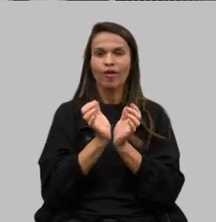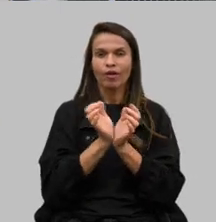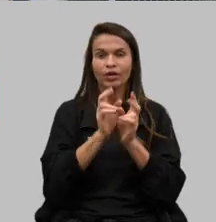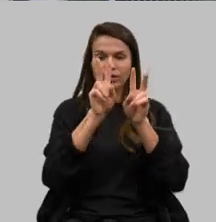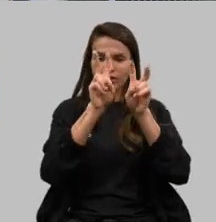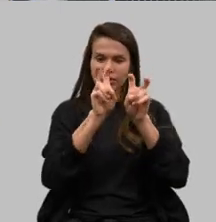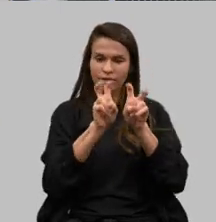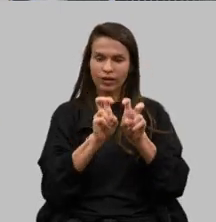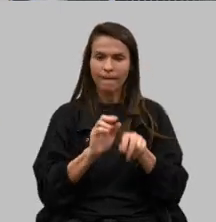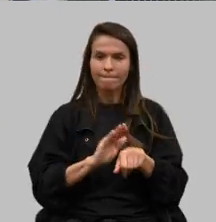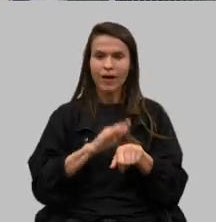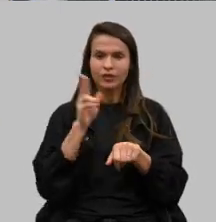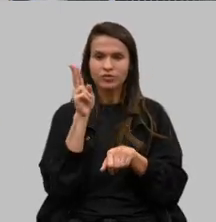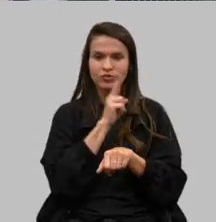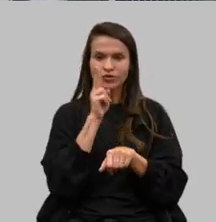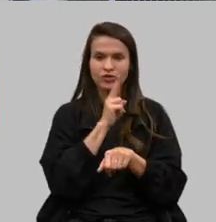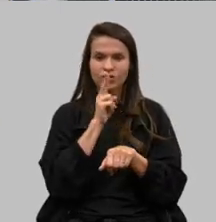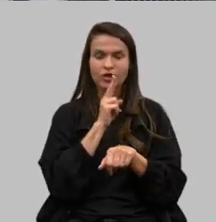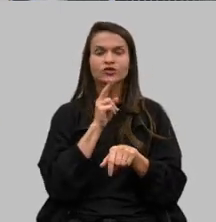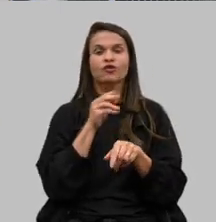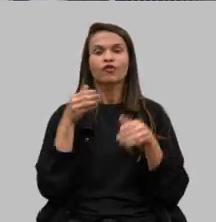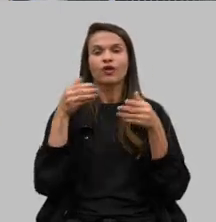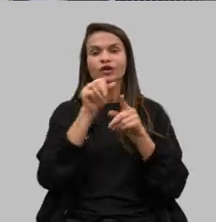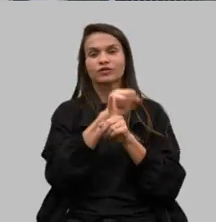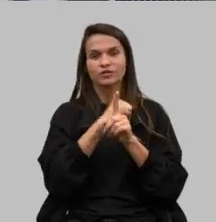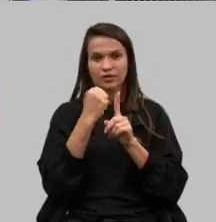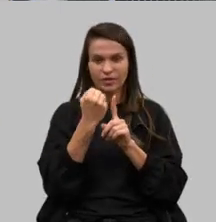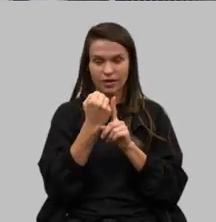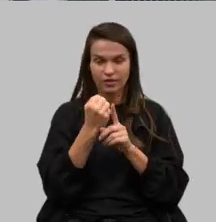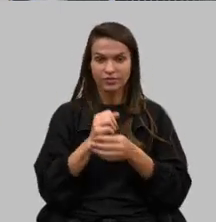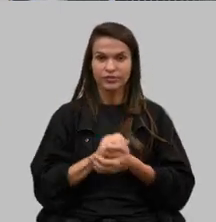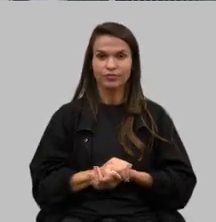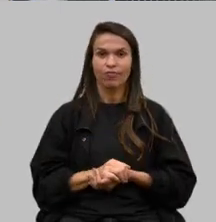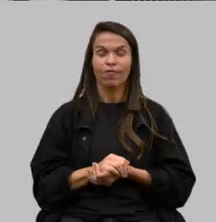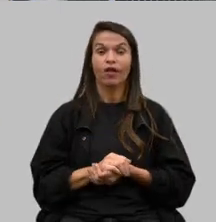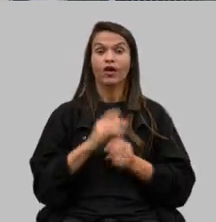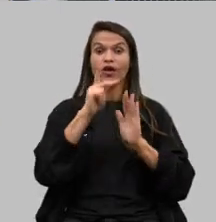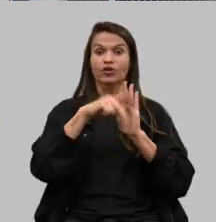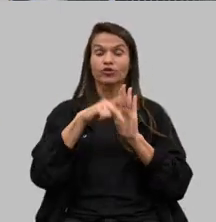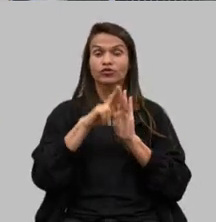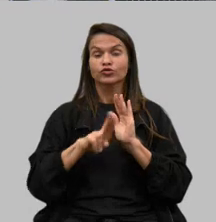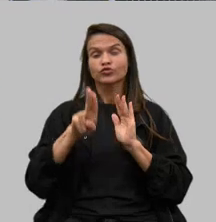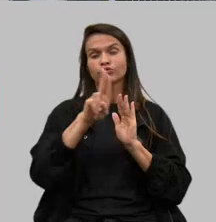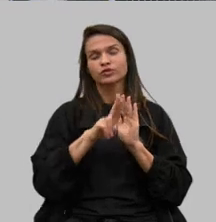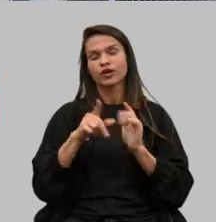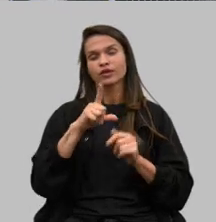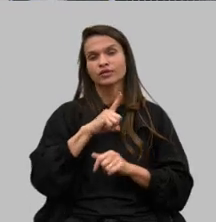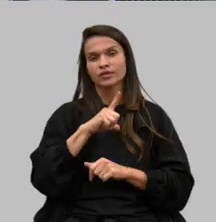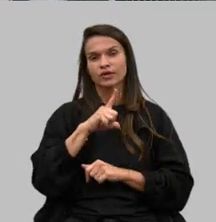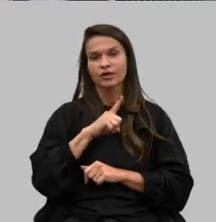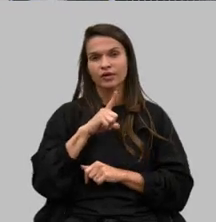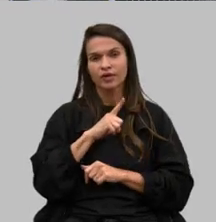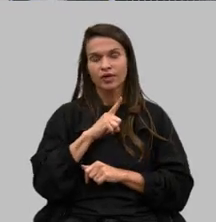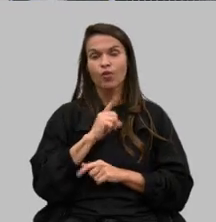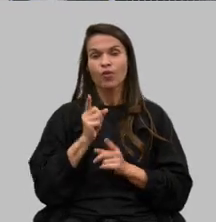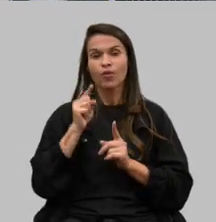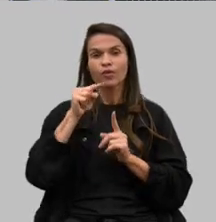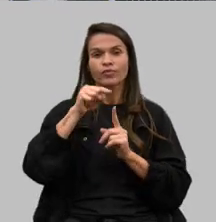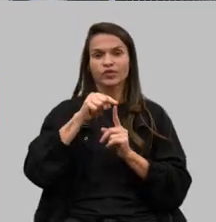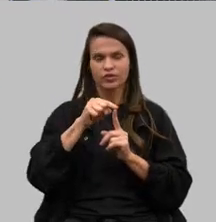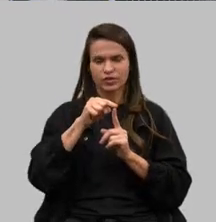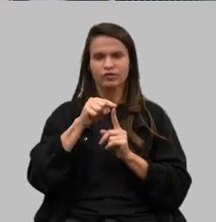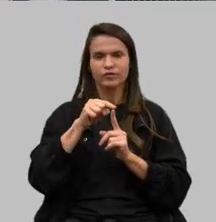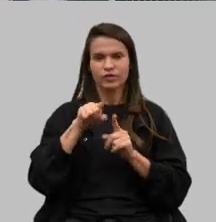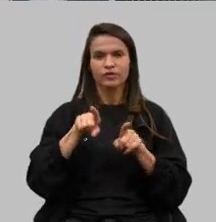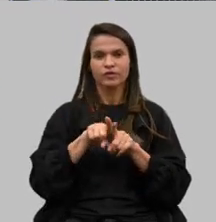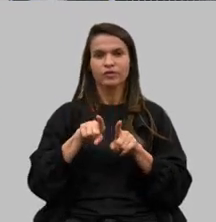são mais urgentes pra sociedade e aí eh o projeto de otimização ele tem um objetivo que é uma coisa